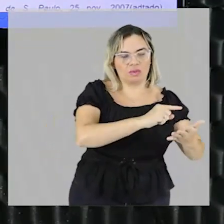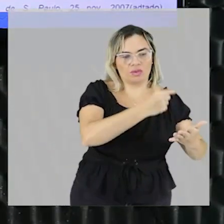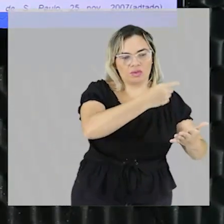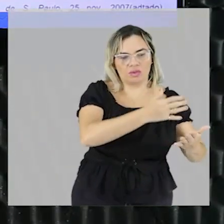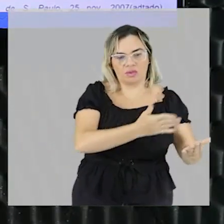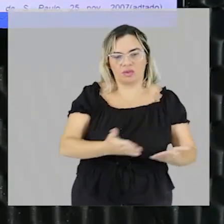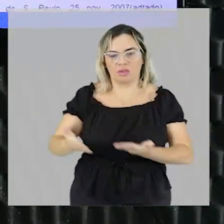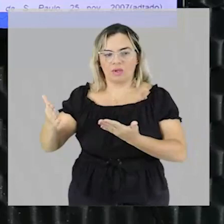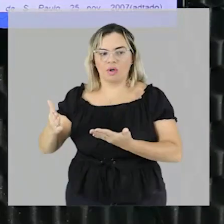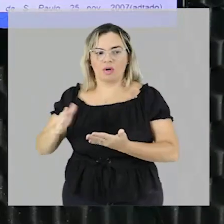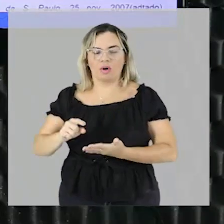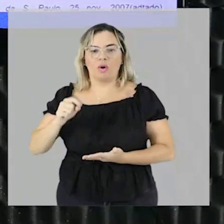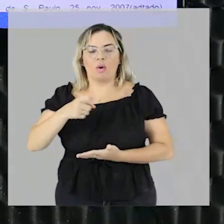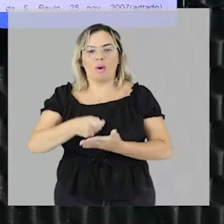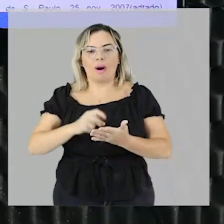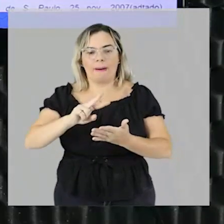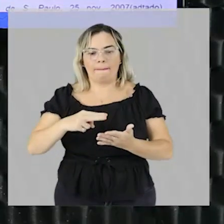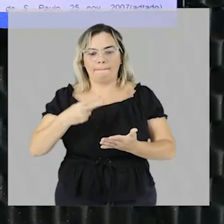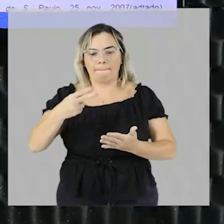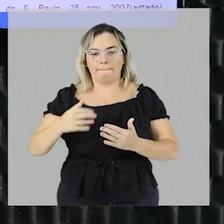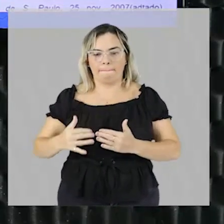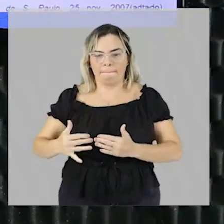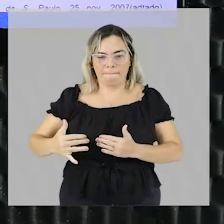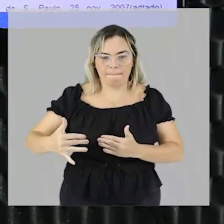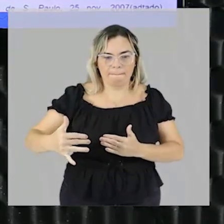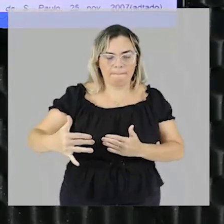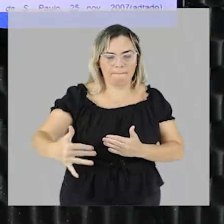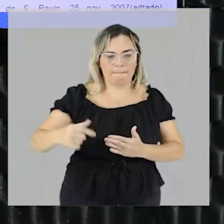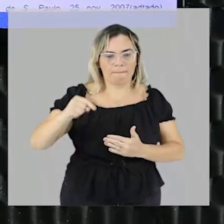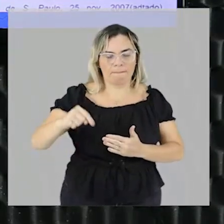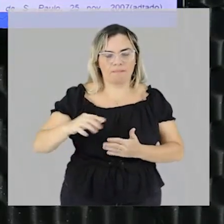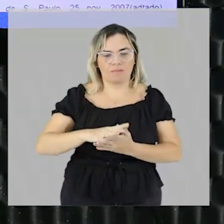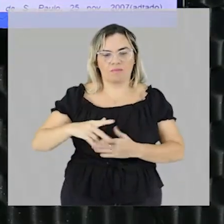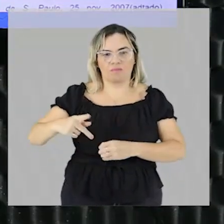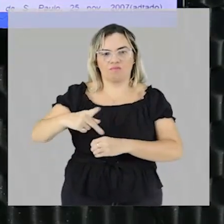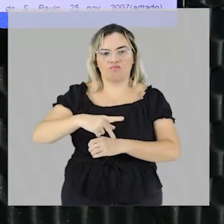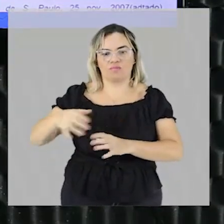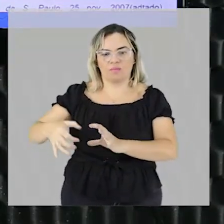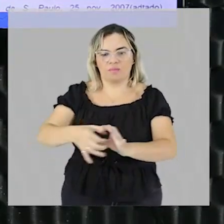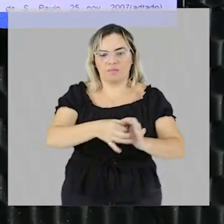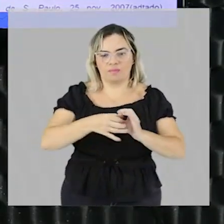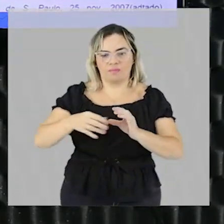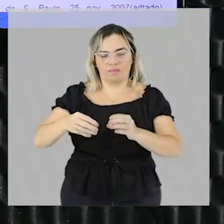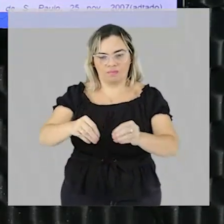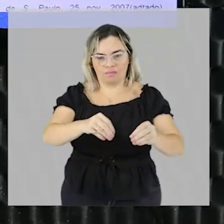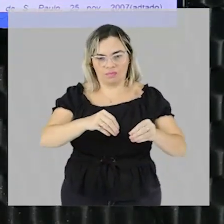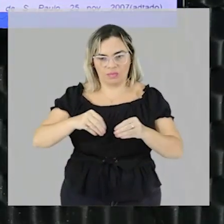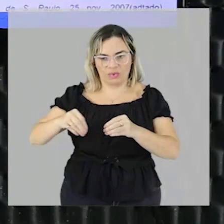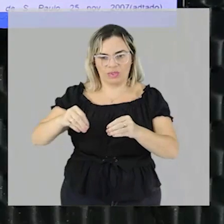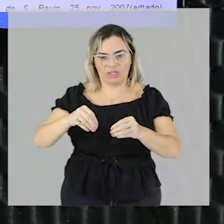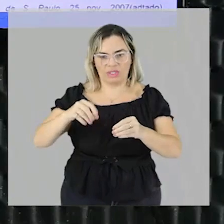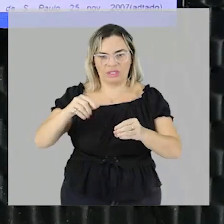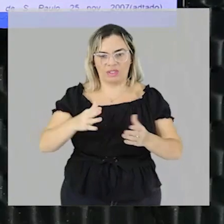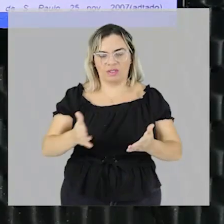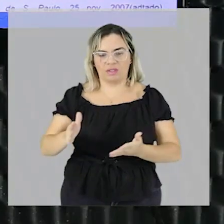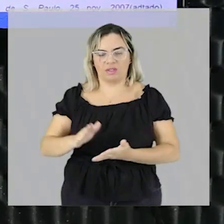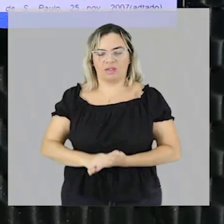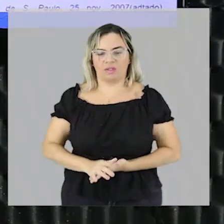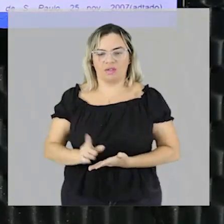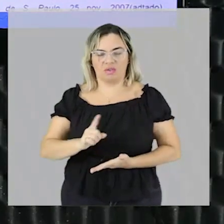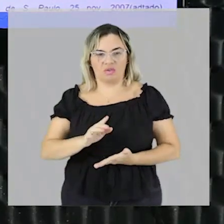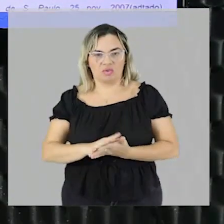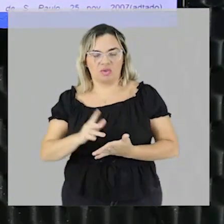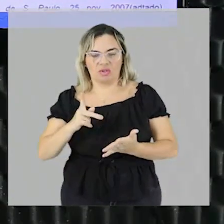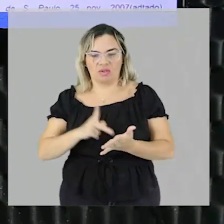foi construída ao longo tempo e é, antes de tudo, uma fabricação da coroa. Ou